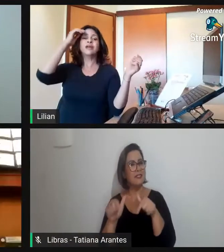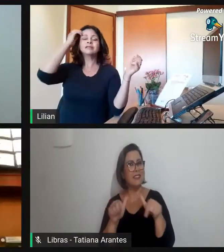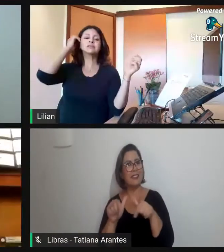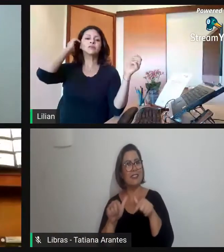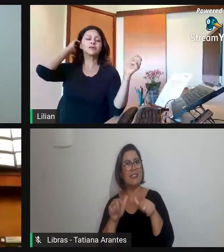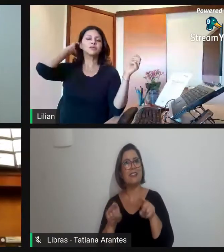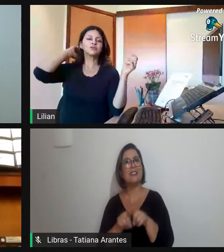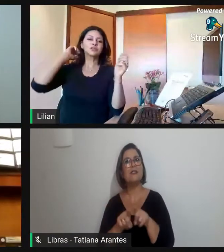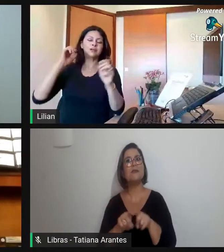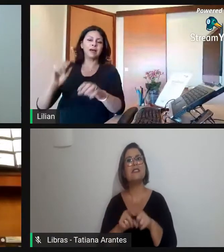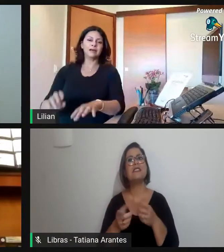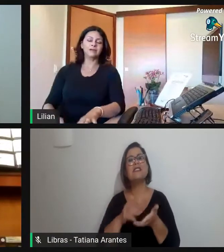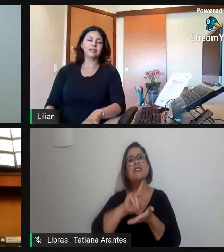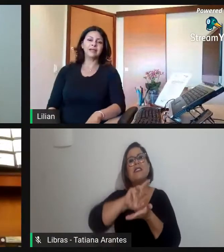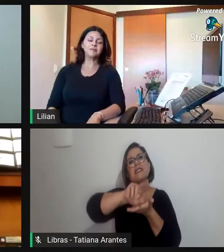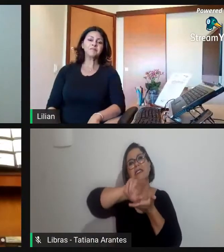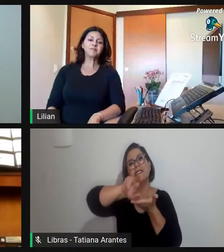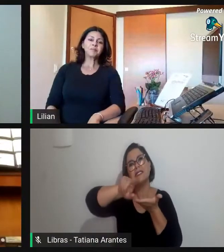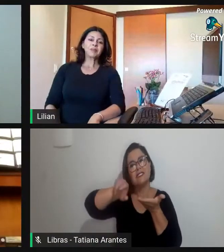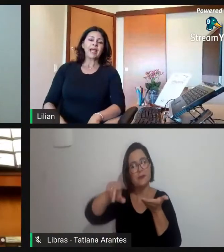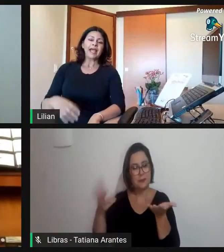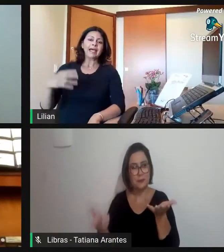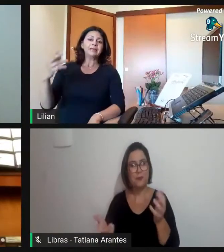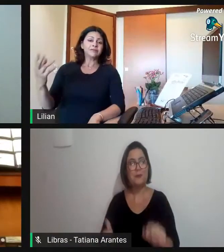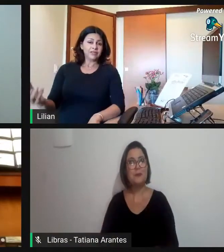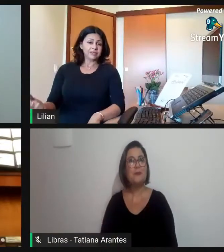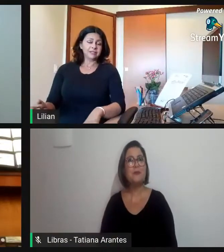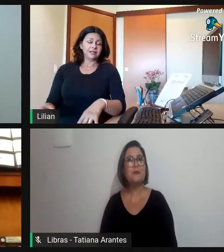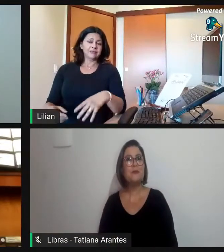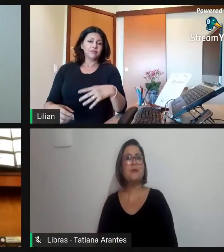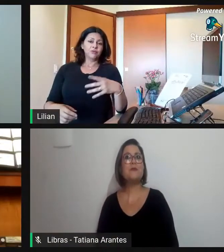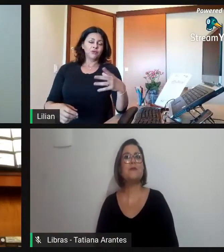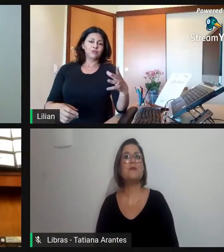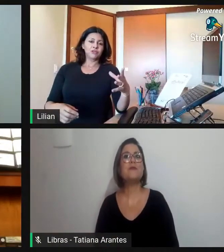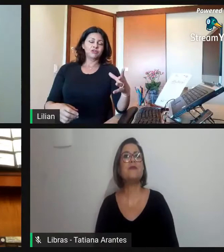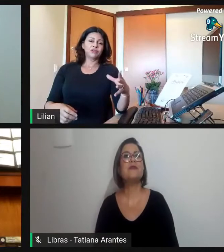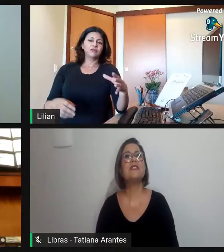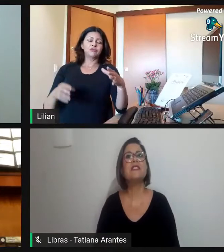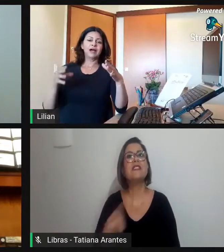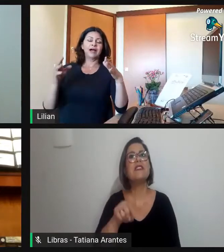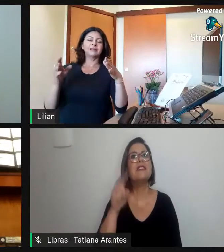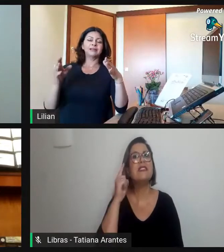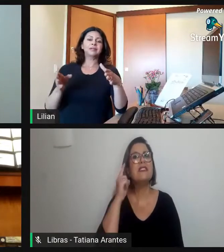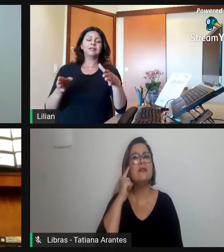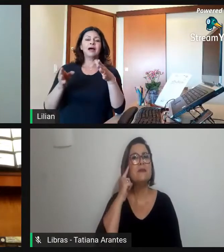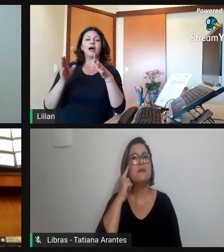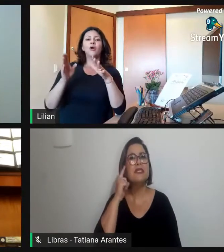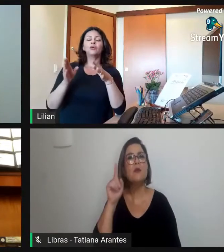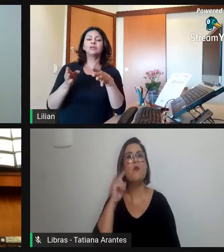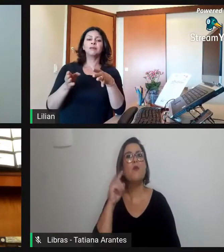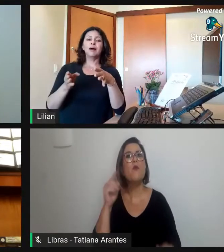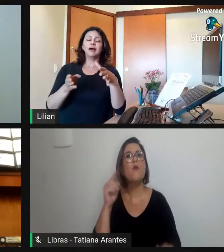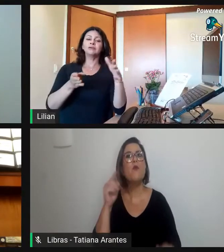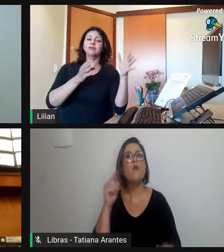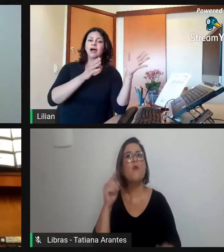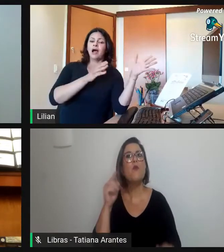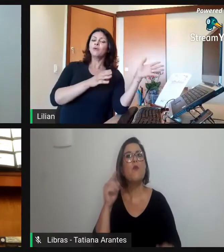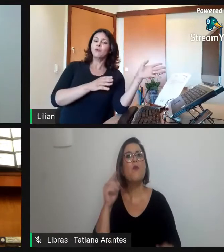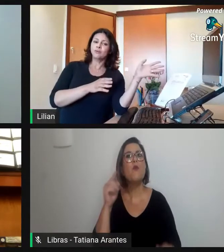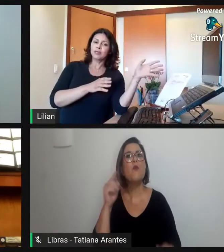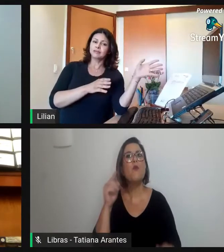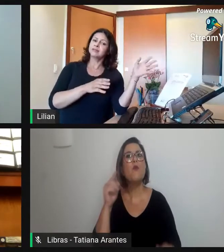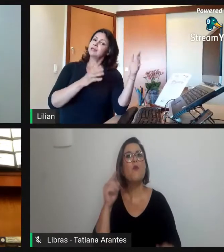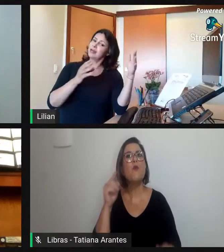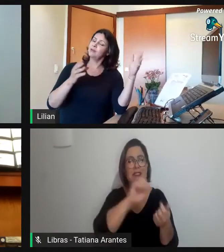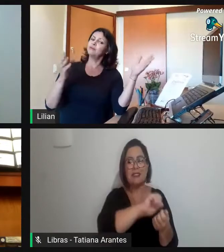as diversas situações de trabalho. Né? Ela tem por objetivo adaptar o trabalho